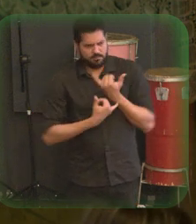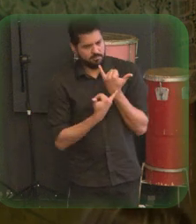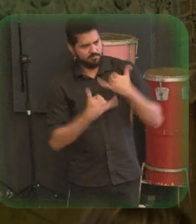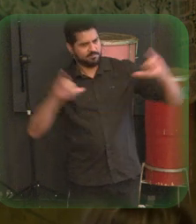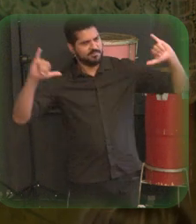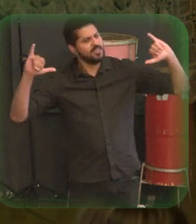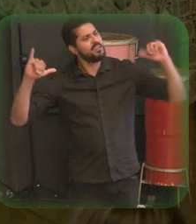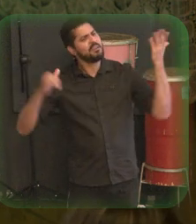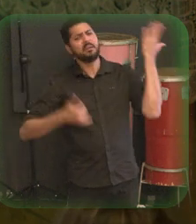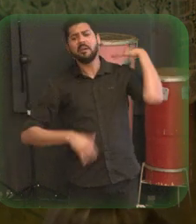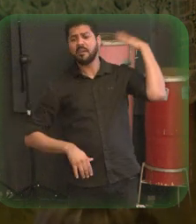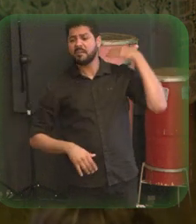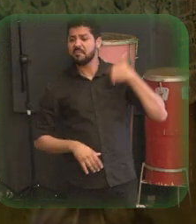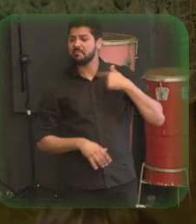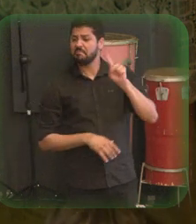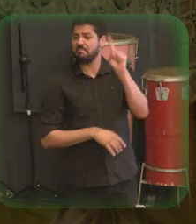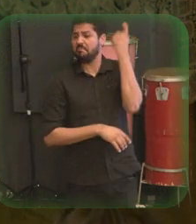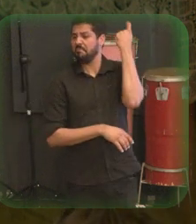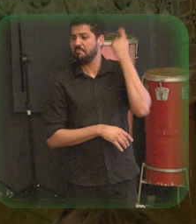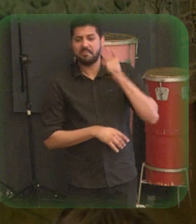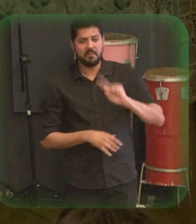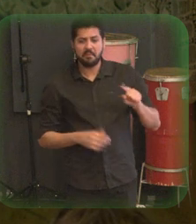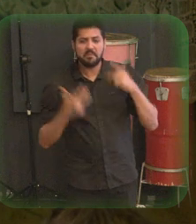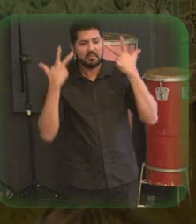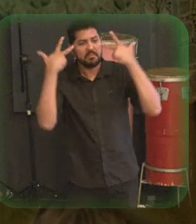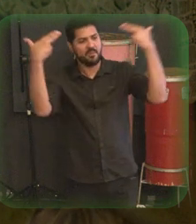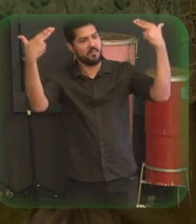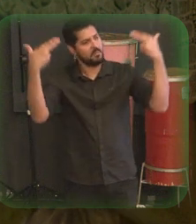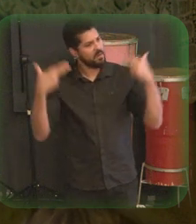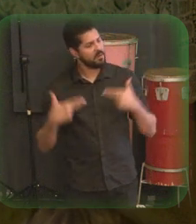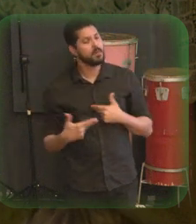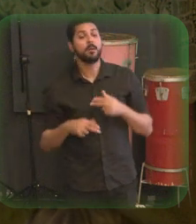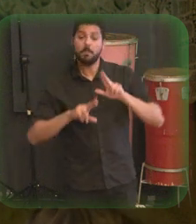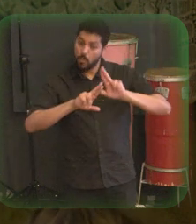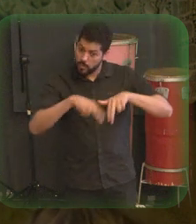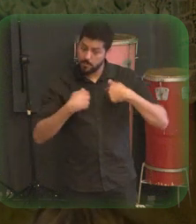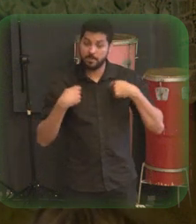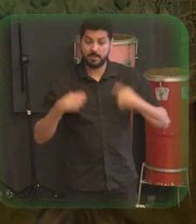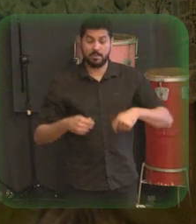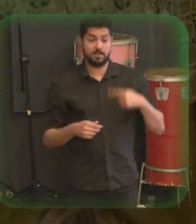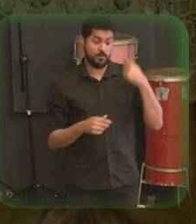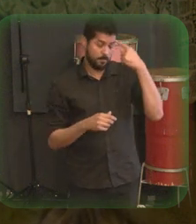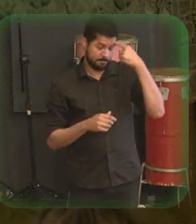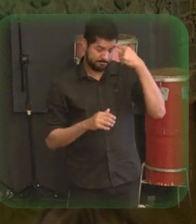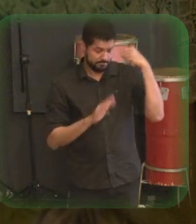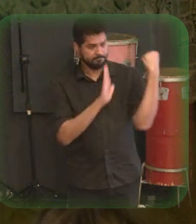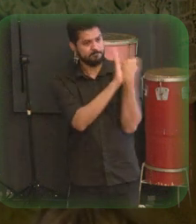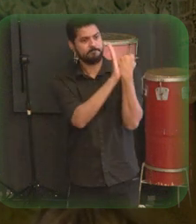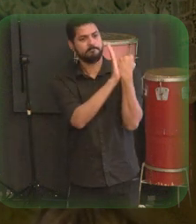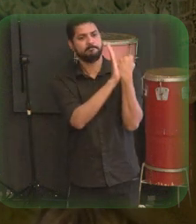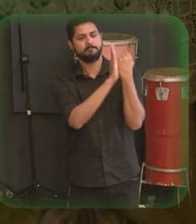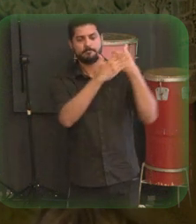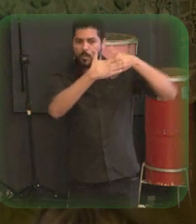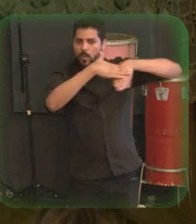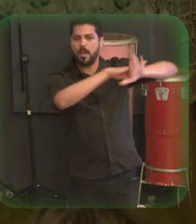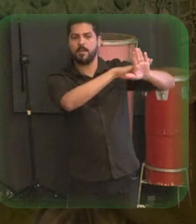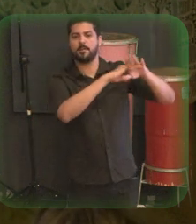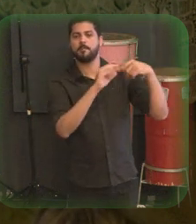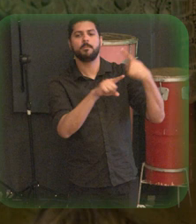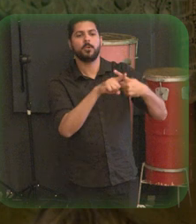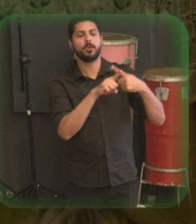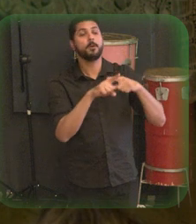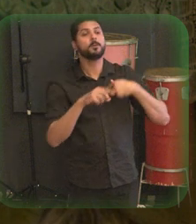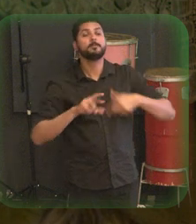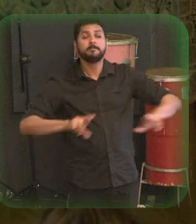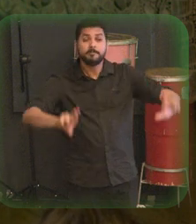eram coisas completamente normais, então a gente tem que ter memória. E eu espero, senhoras e senhores, que chegue um tempo em que as pessoas que